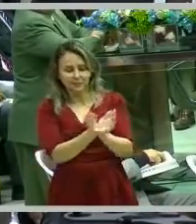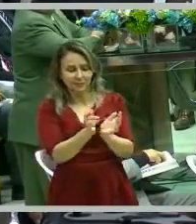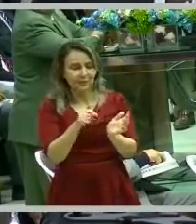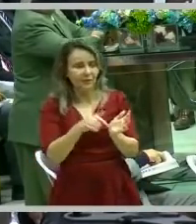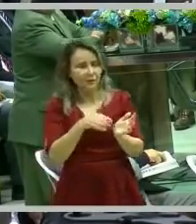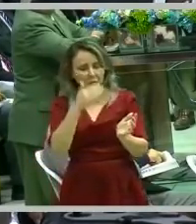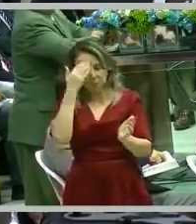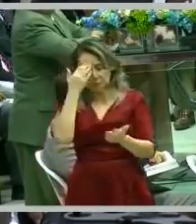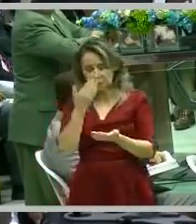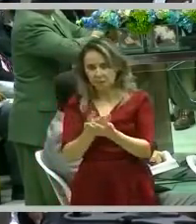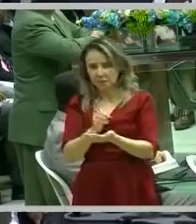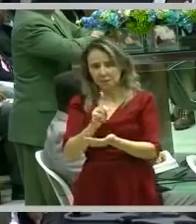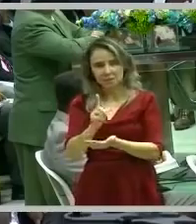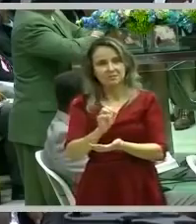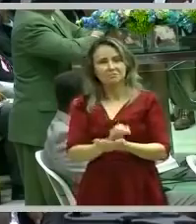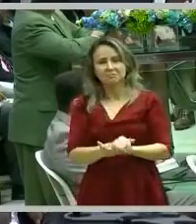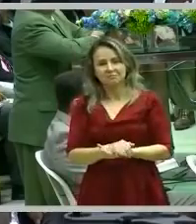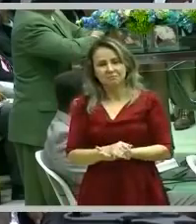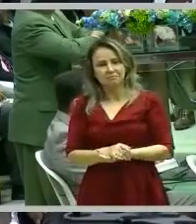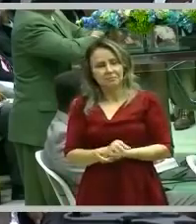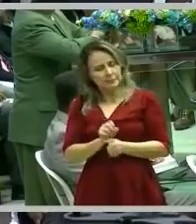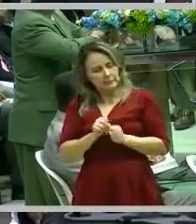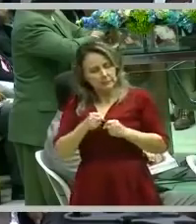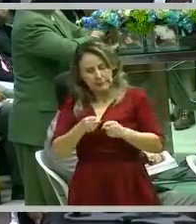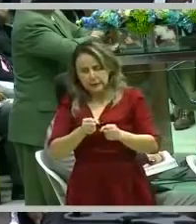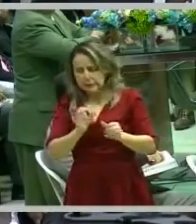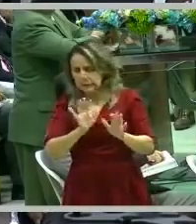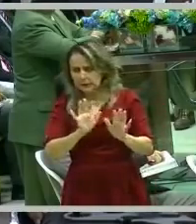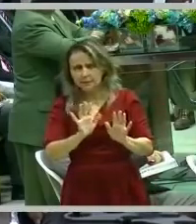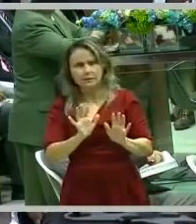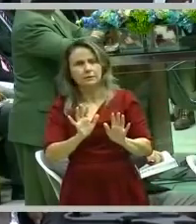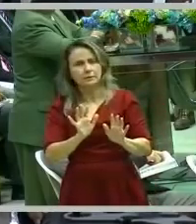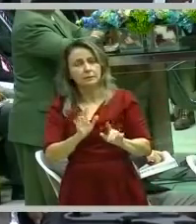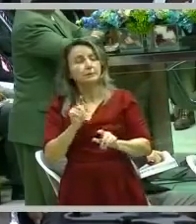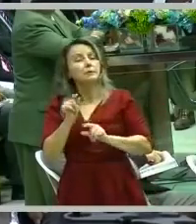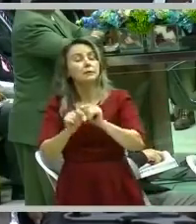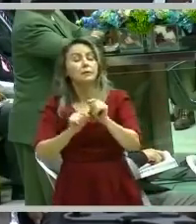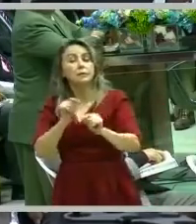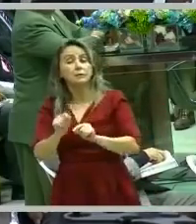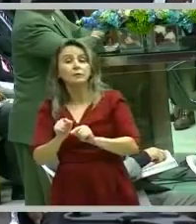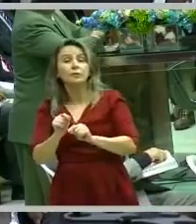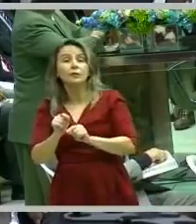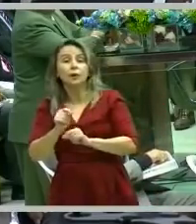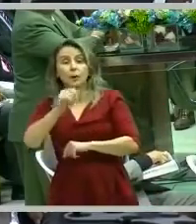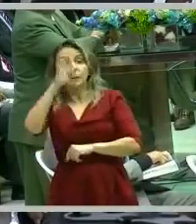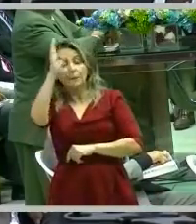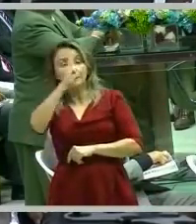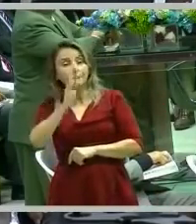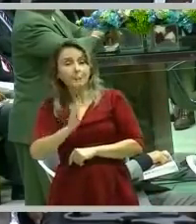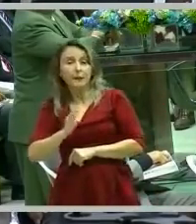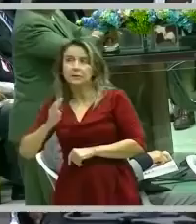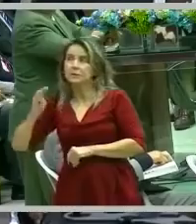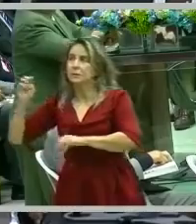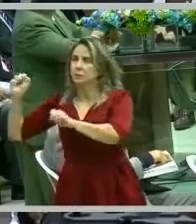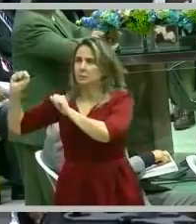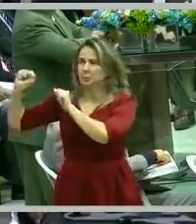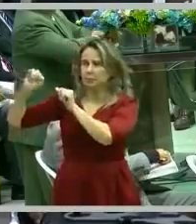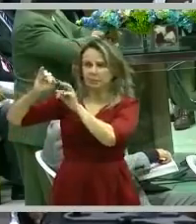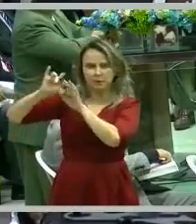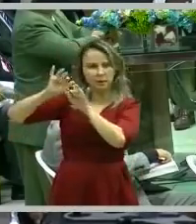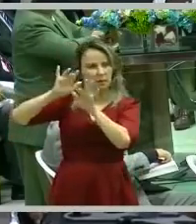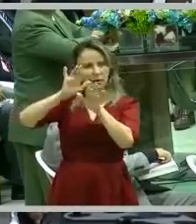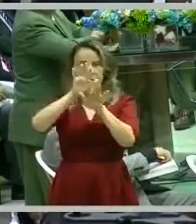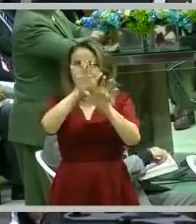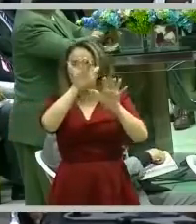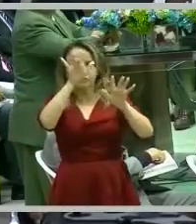salvo quase ninguém. É verdade ou não é, irmãos amados? Quem foi que invadiu o Brasil? Quem foi que invadiu os sertões? Quem foi